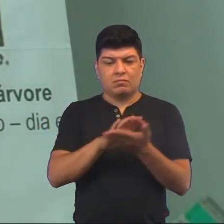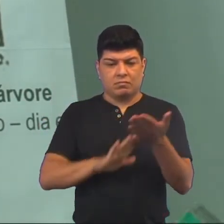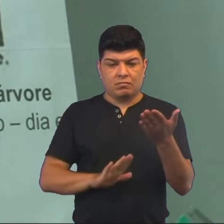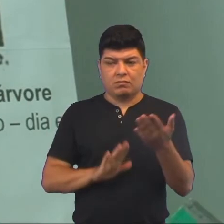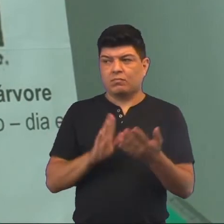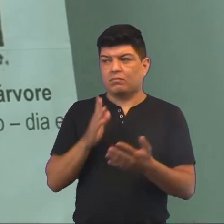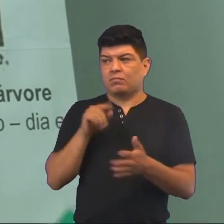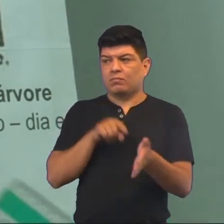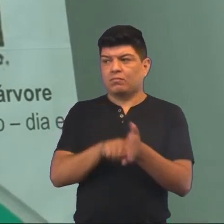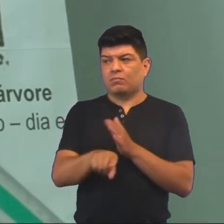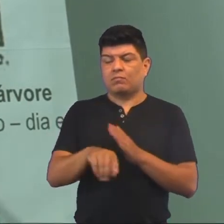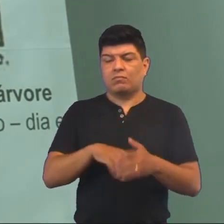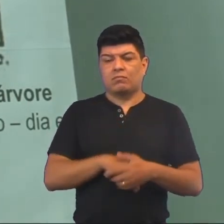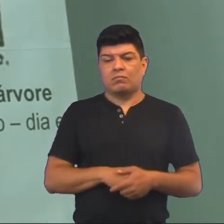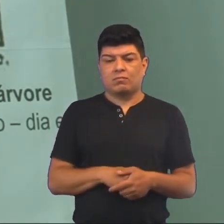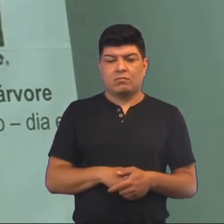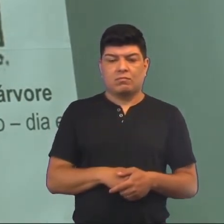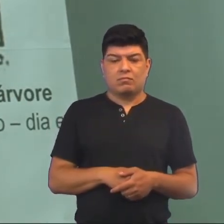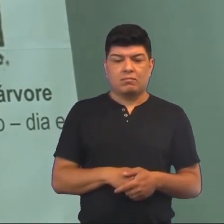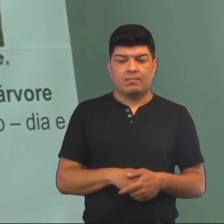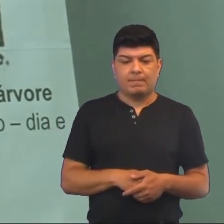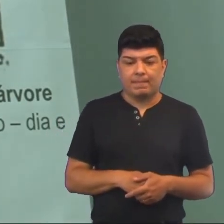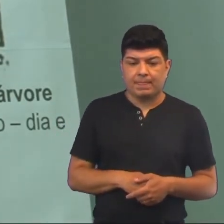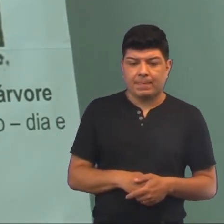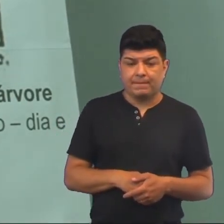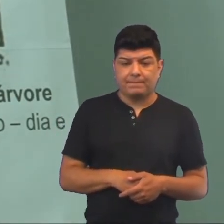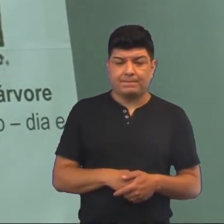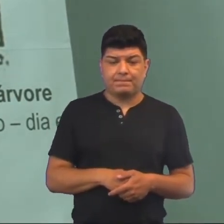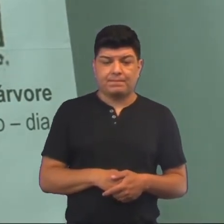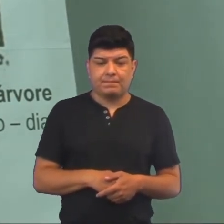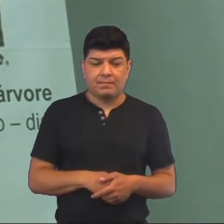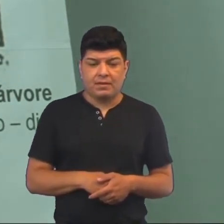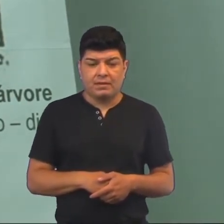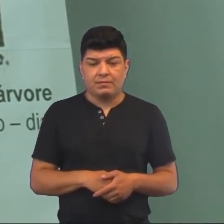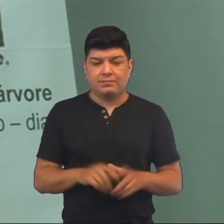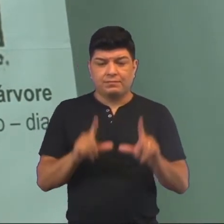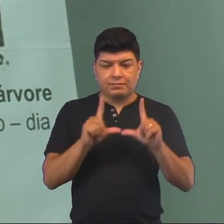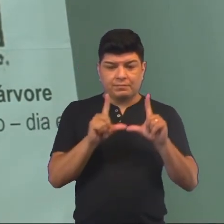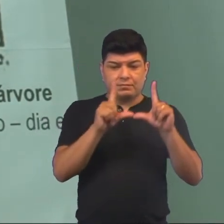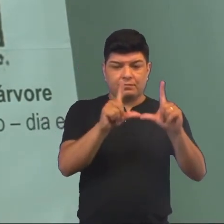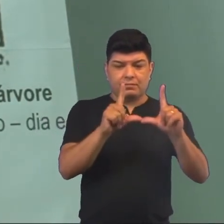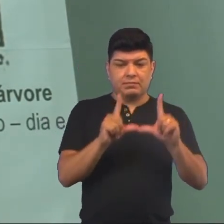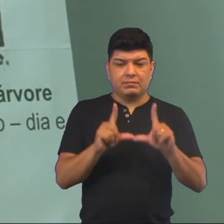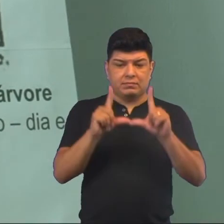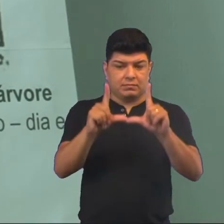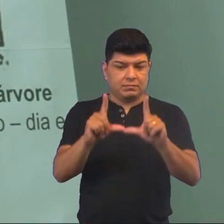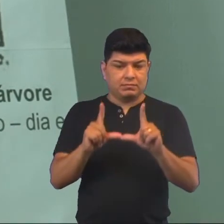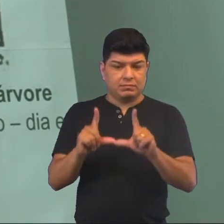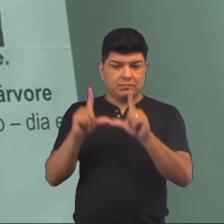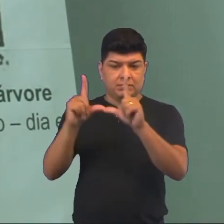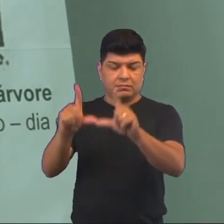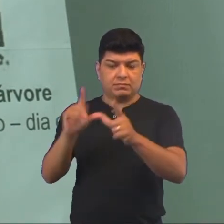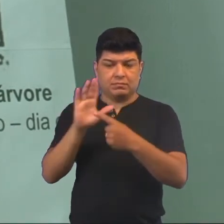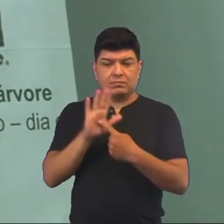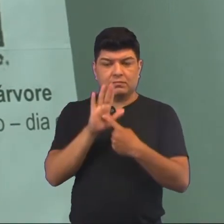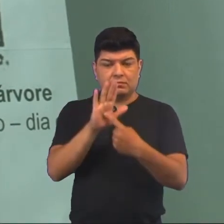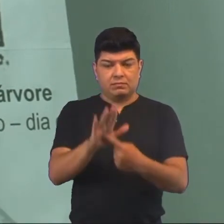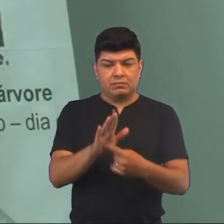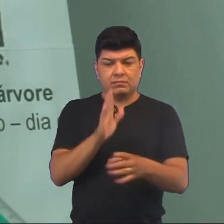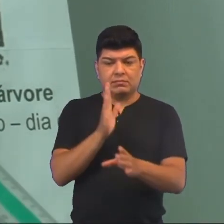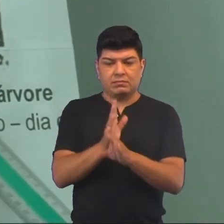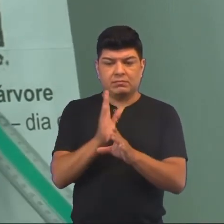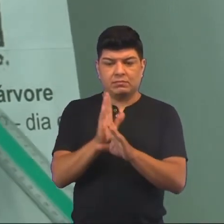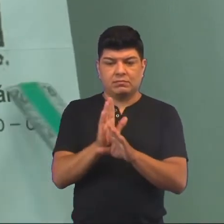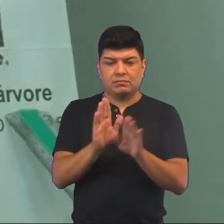atividade, o que, é que ele pergunta aí, se a gente for analisar essa imagem. Ele fala o seguinte, ó. Os quadrinhos mostram, por meio